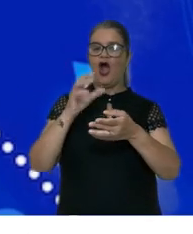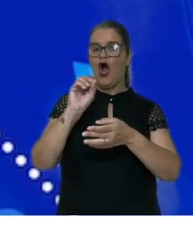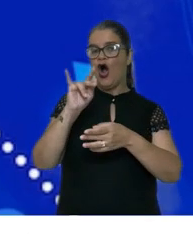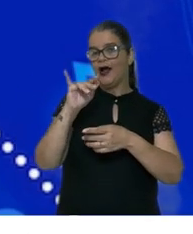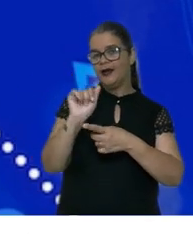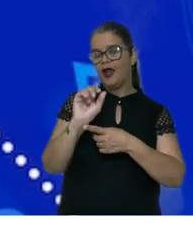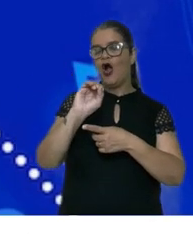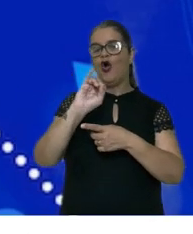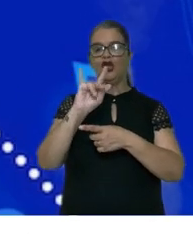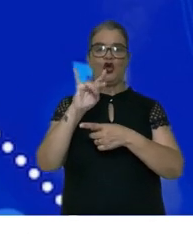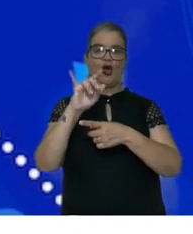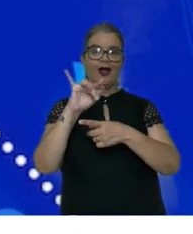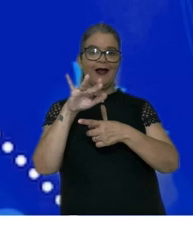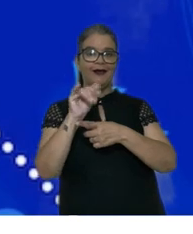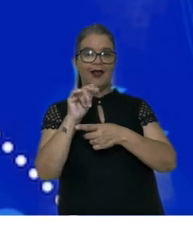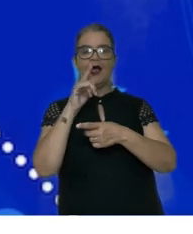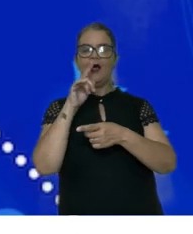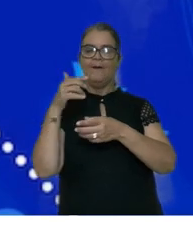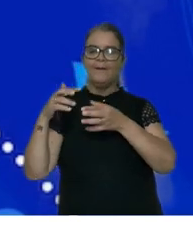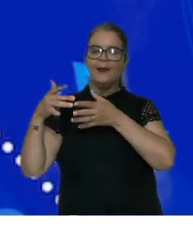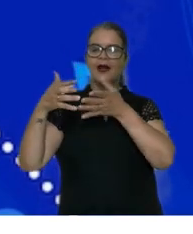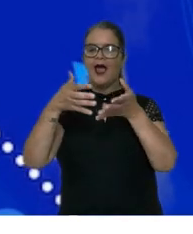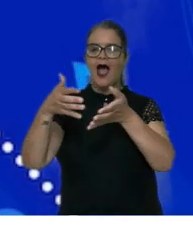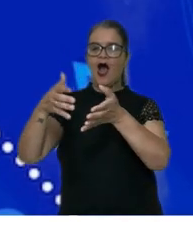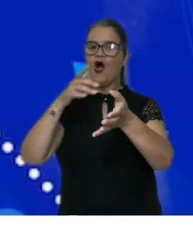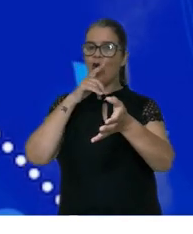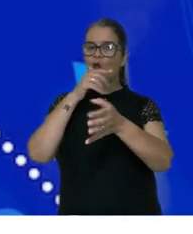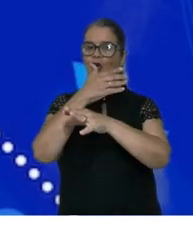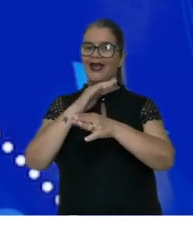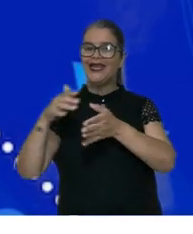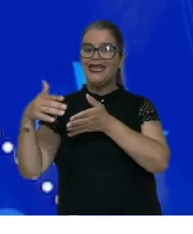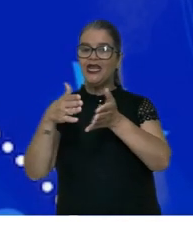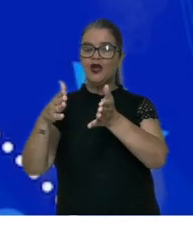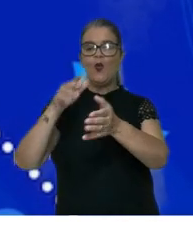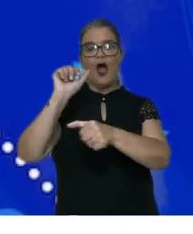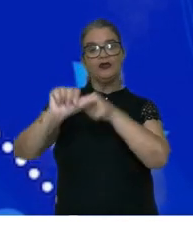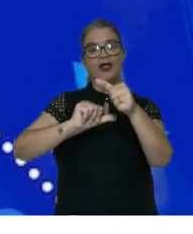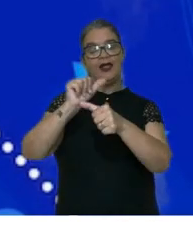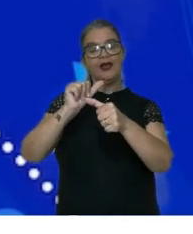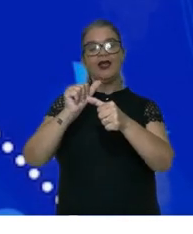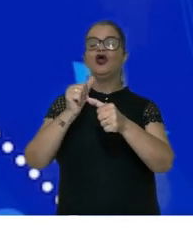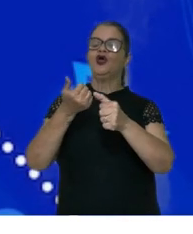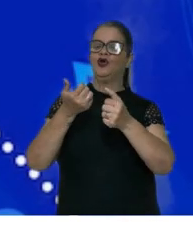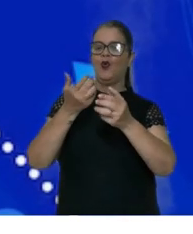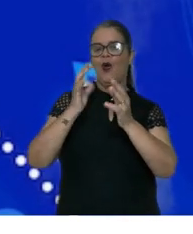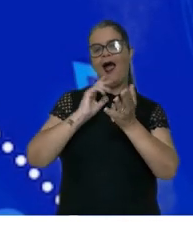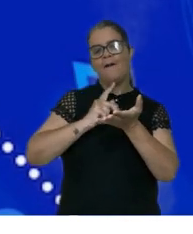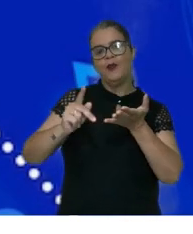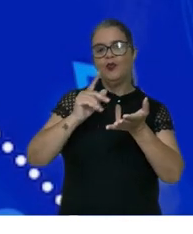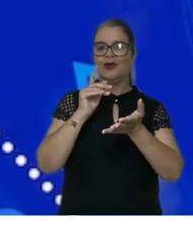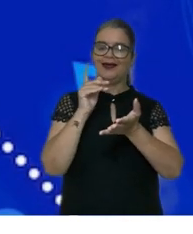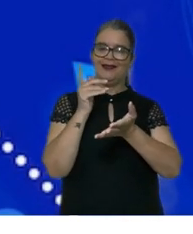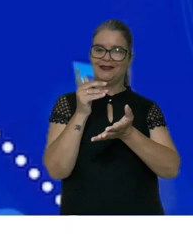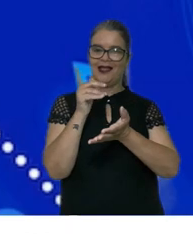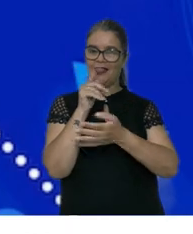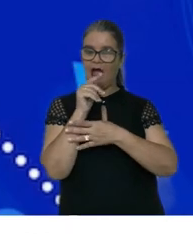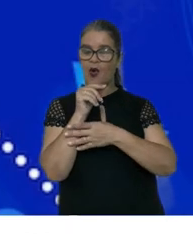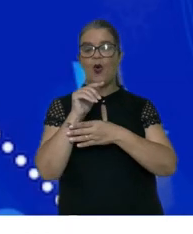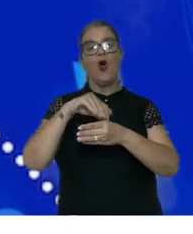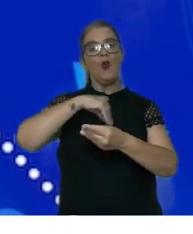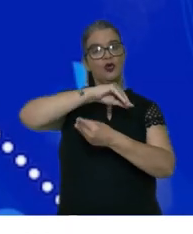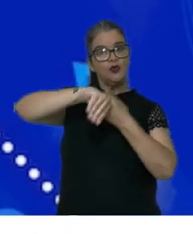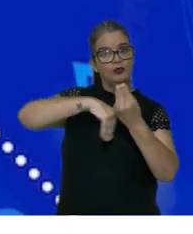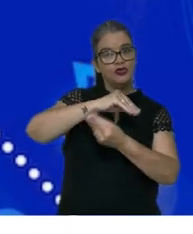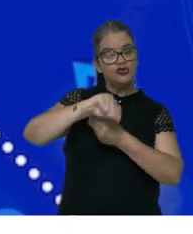inorgânica, para esse rio, alterando a constituição da água. E ao alterar essa constituição química e